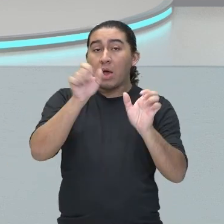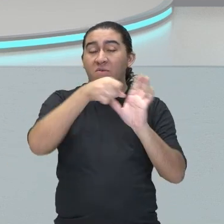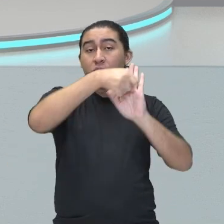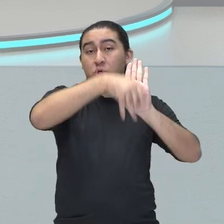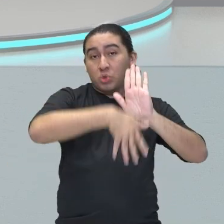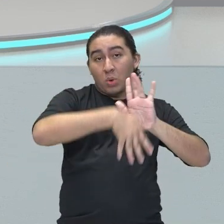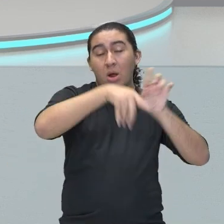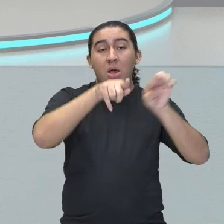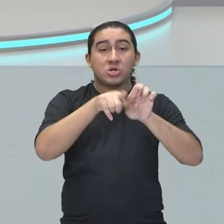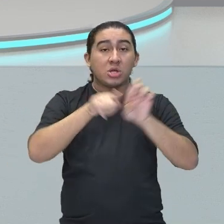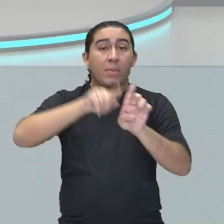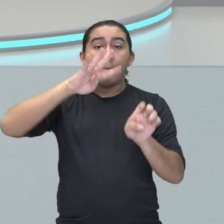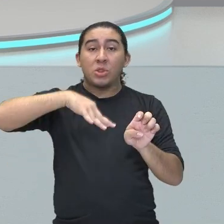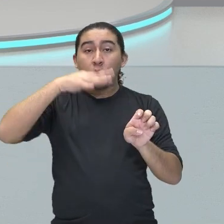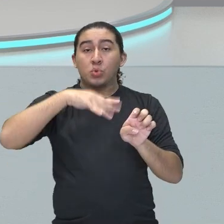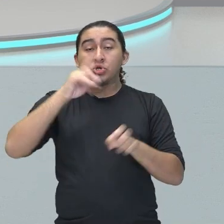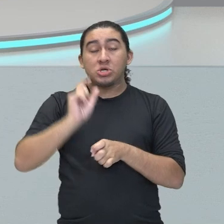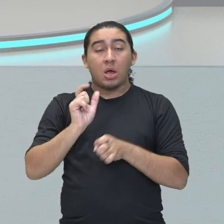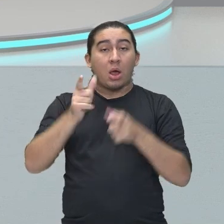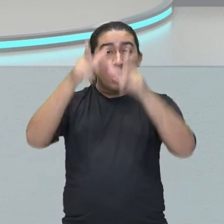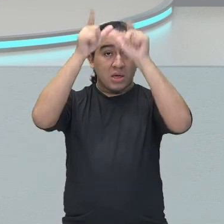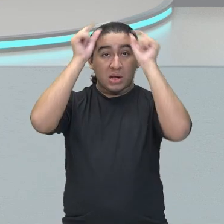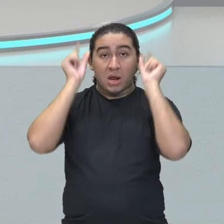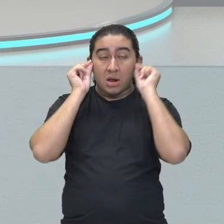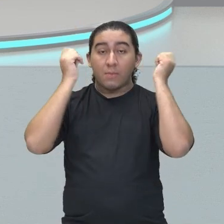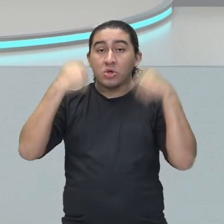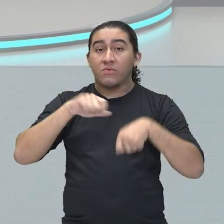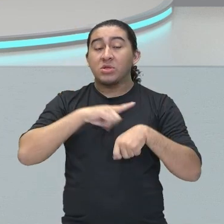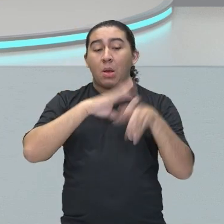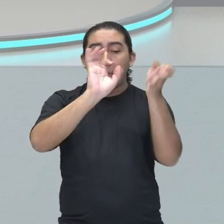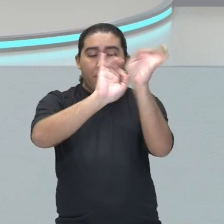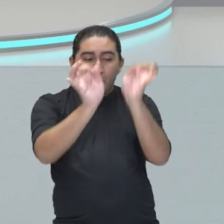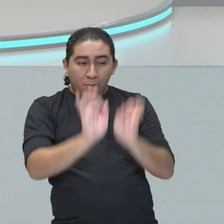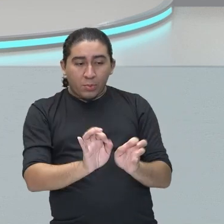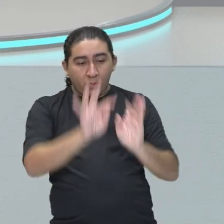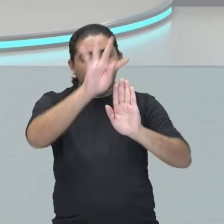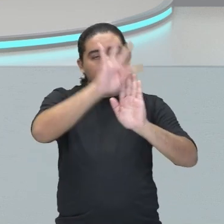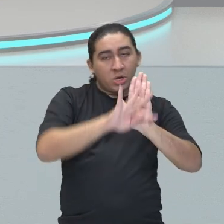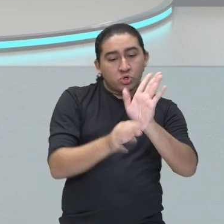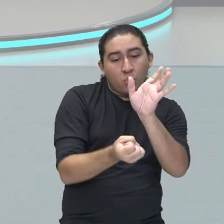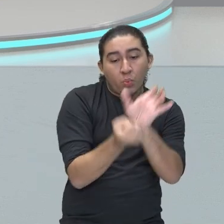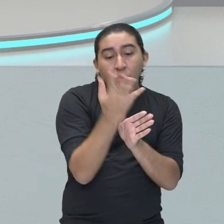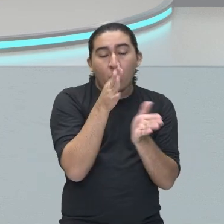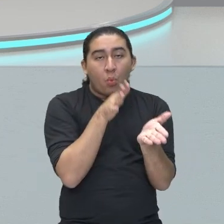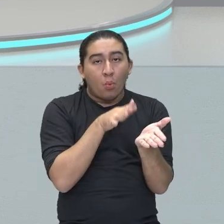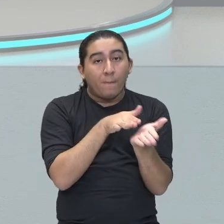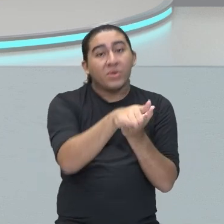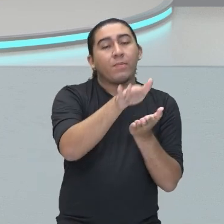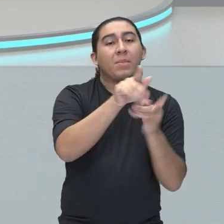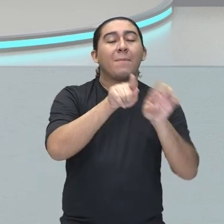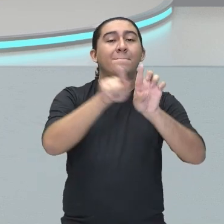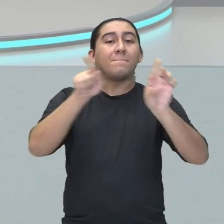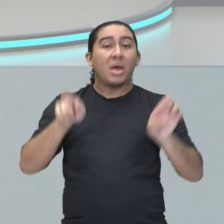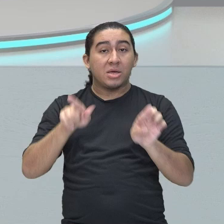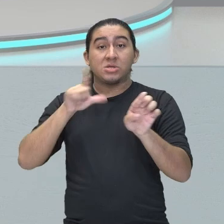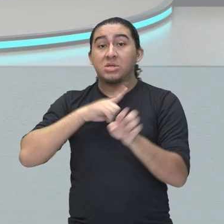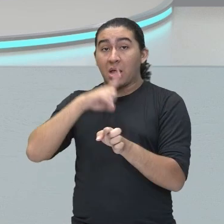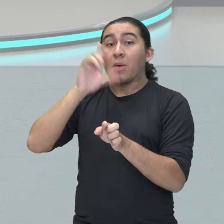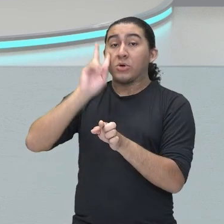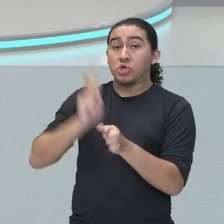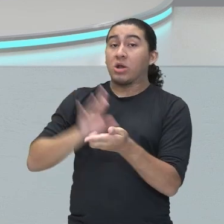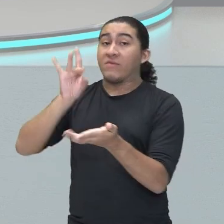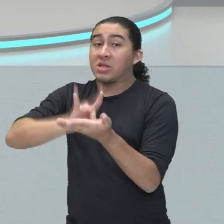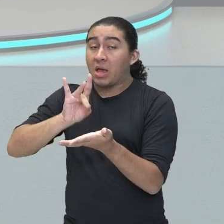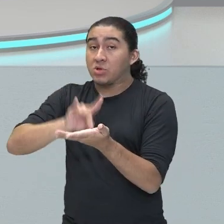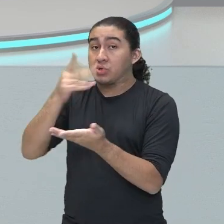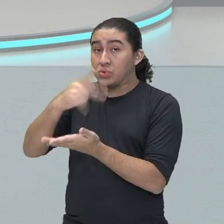linguagem, na mitologia grega, para enfeitar seu texto, mas parte de uma história verdadeira com o herói. Toda